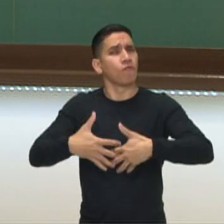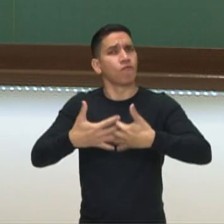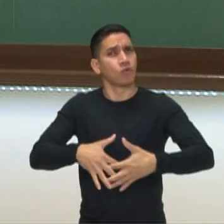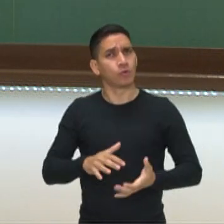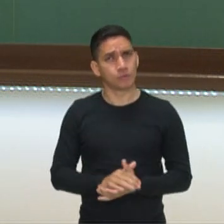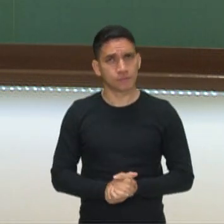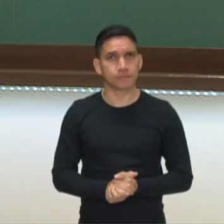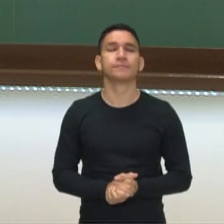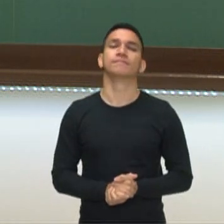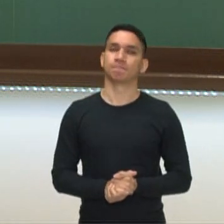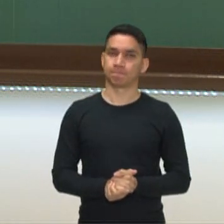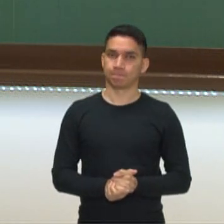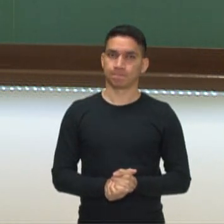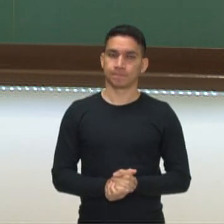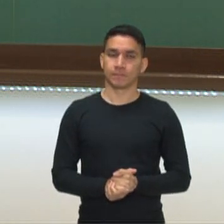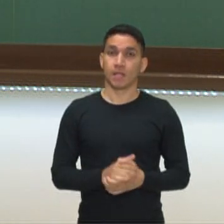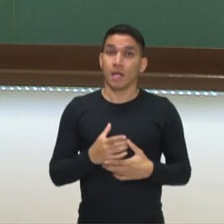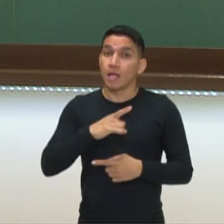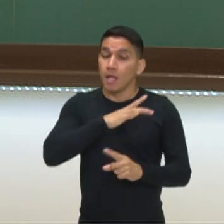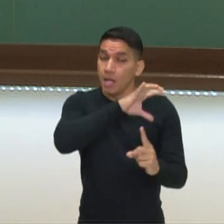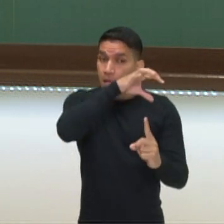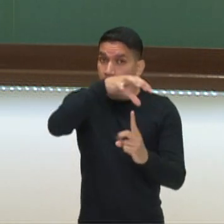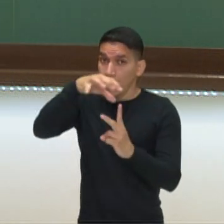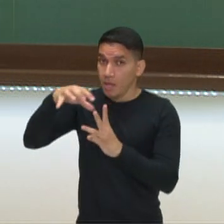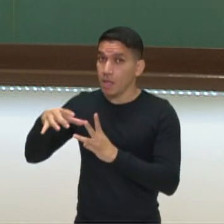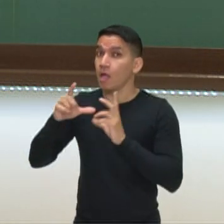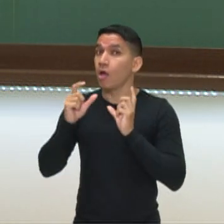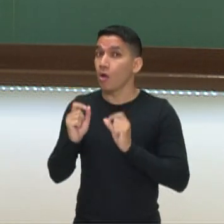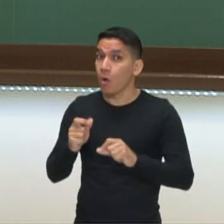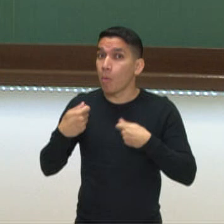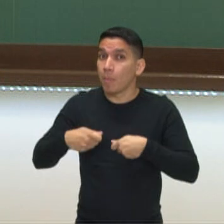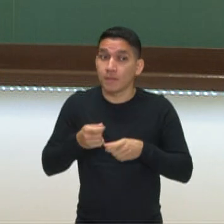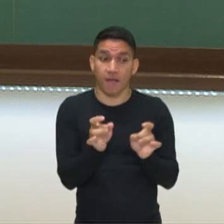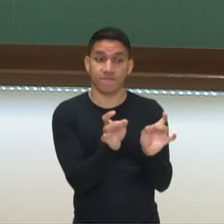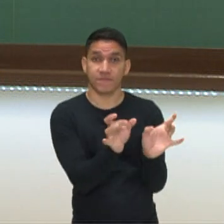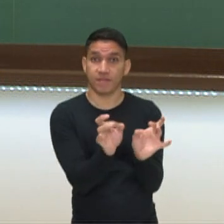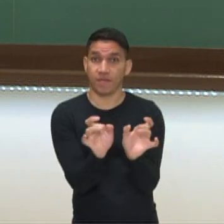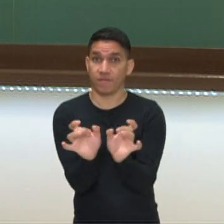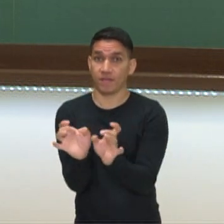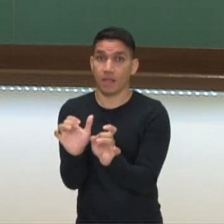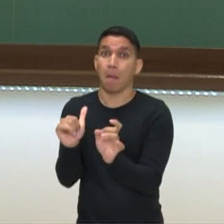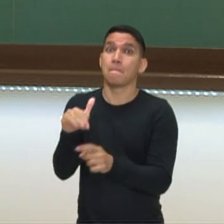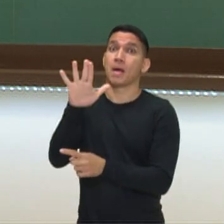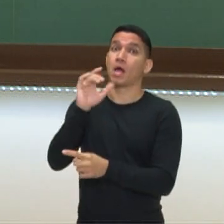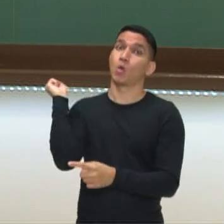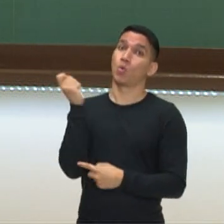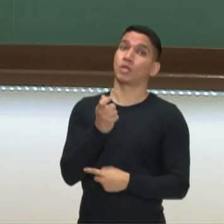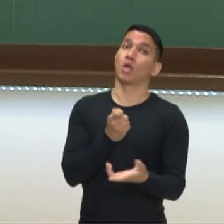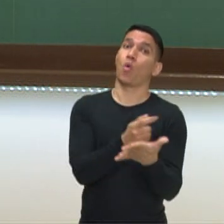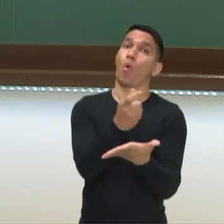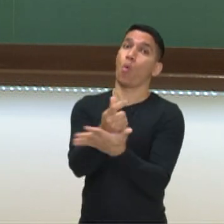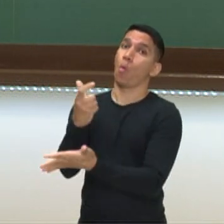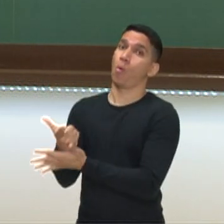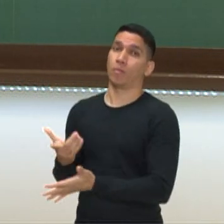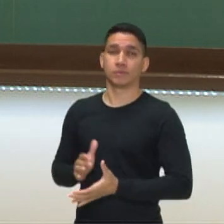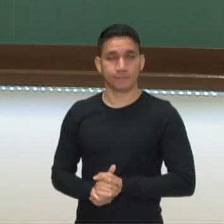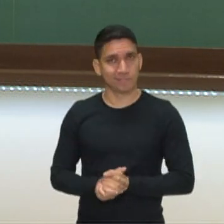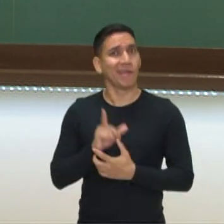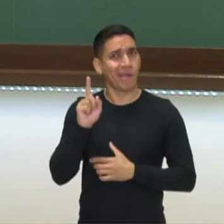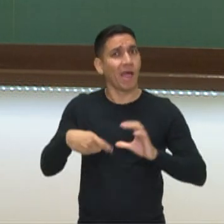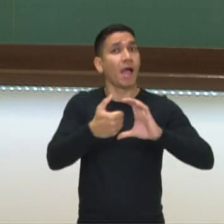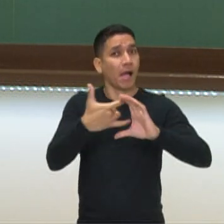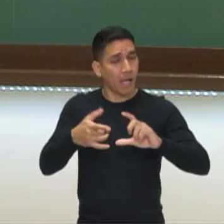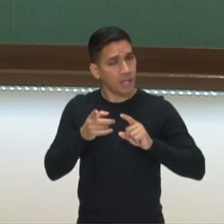isso? Então, uma monarquia deveria vender mais do que comprar. essa característica também